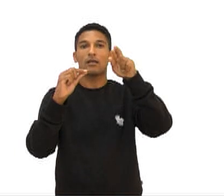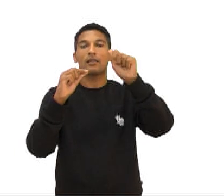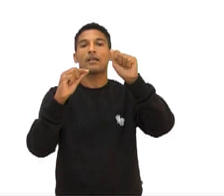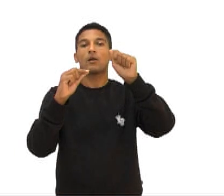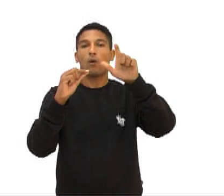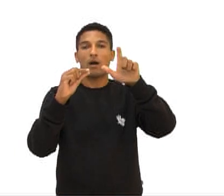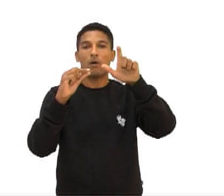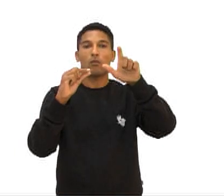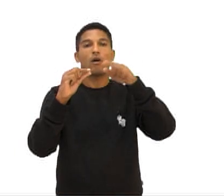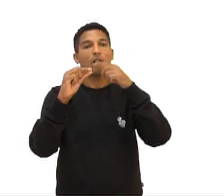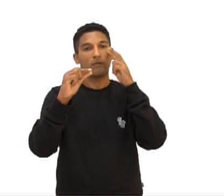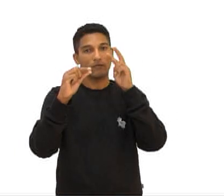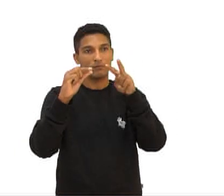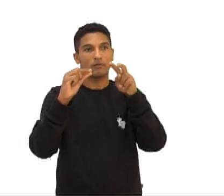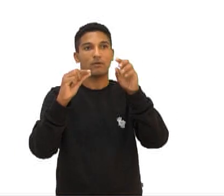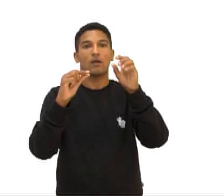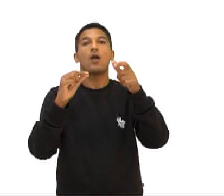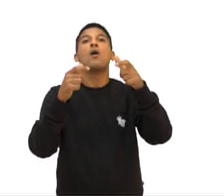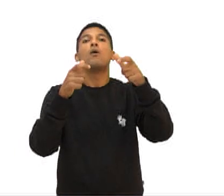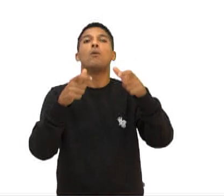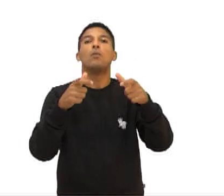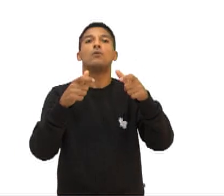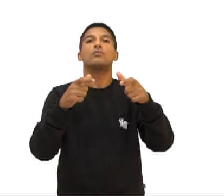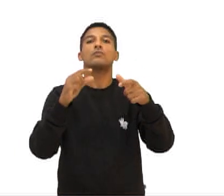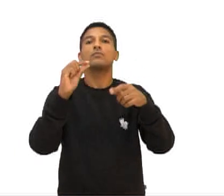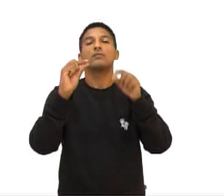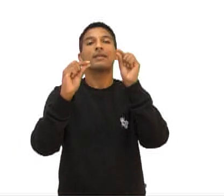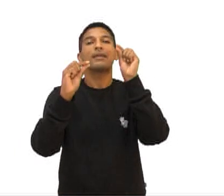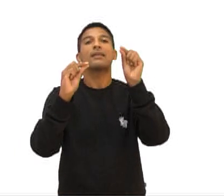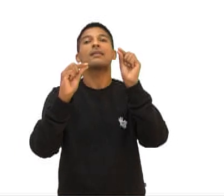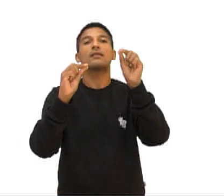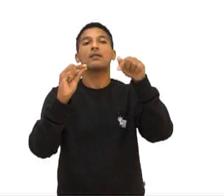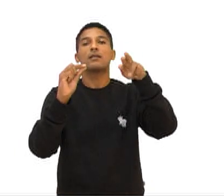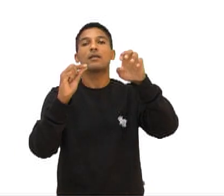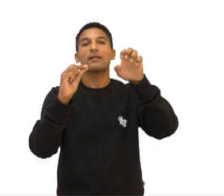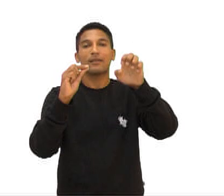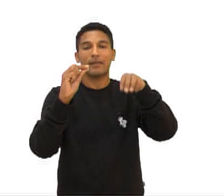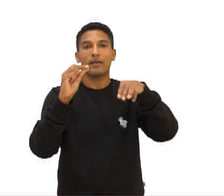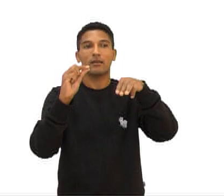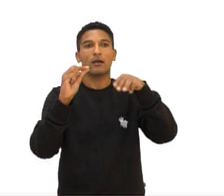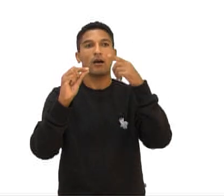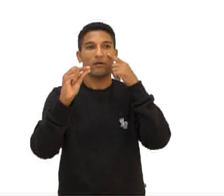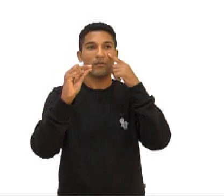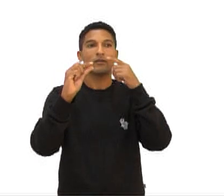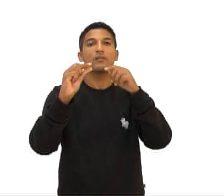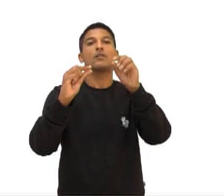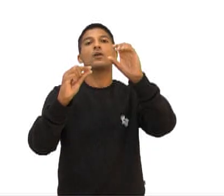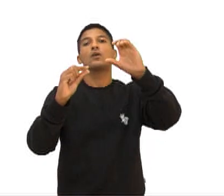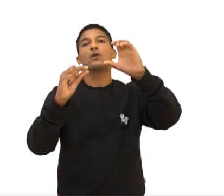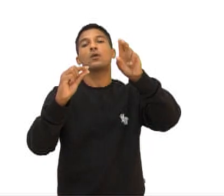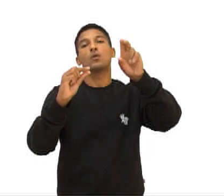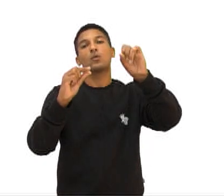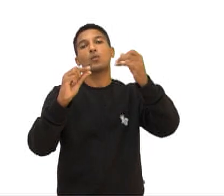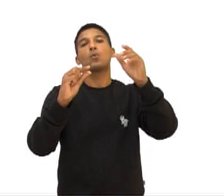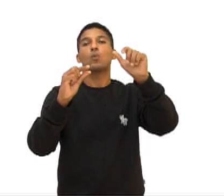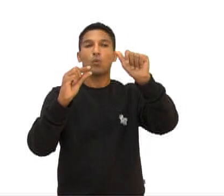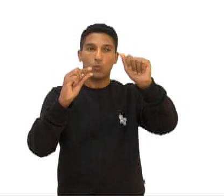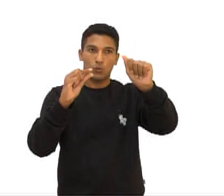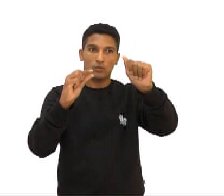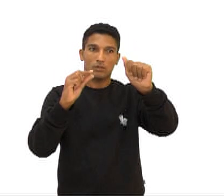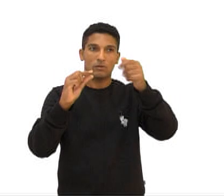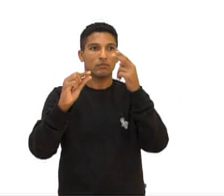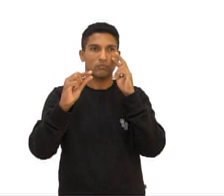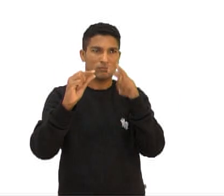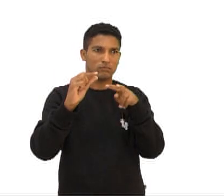quem, onde, cujo, cujos, cuja, cujas, quanto e etc. Né?